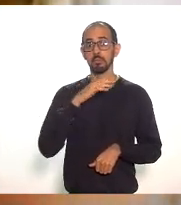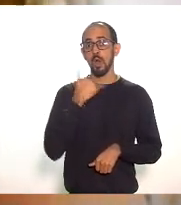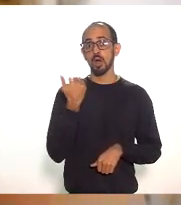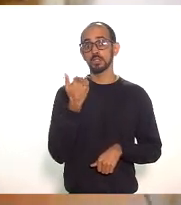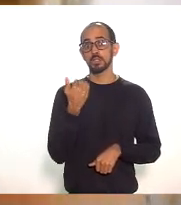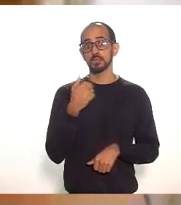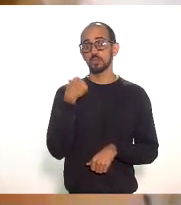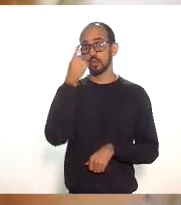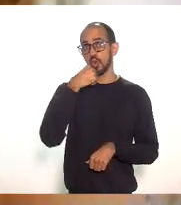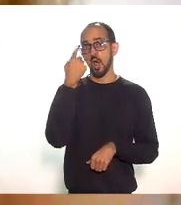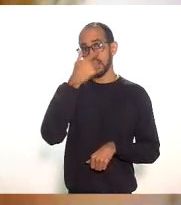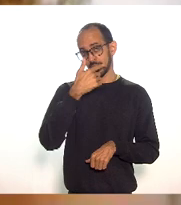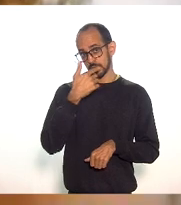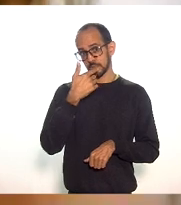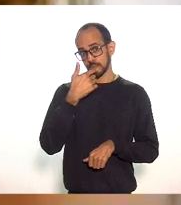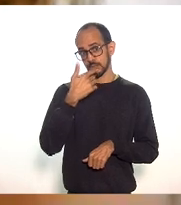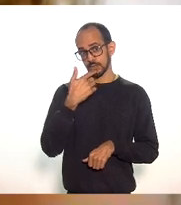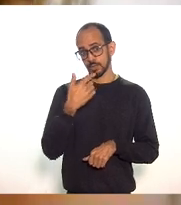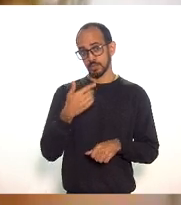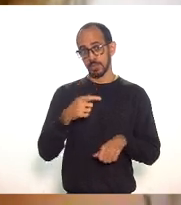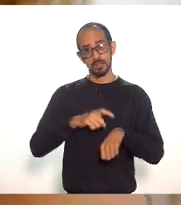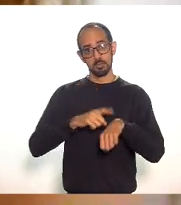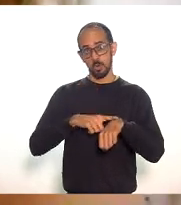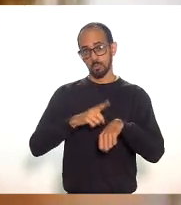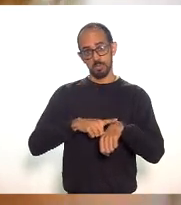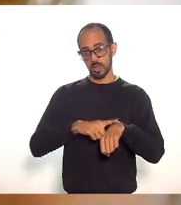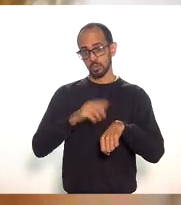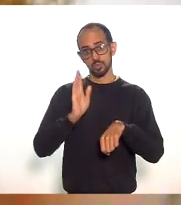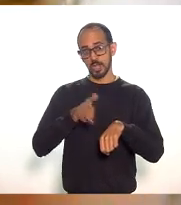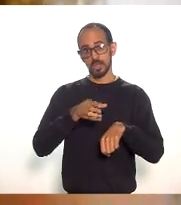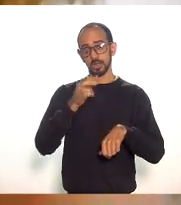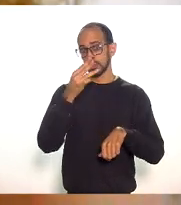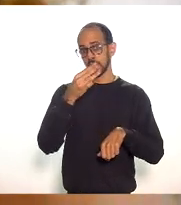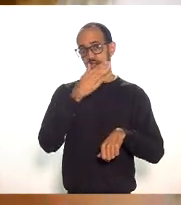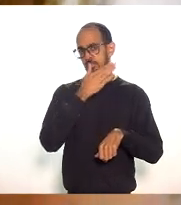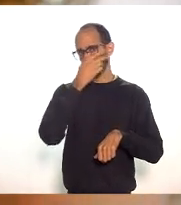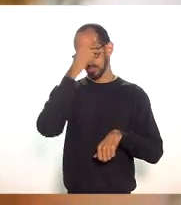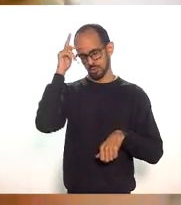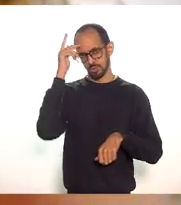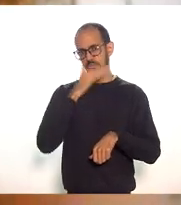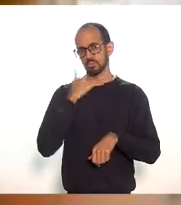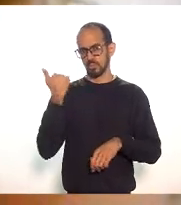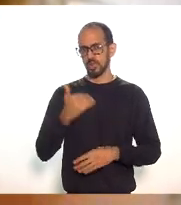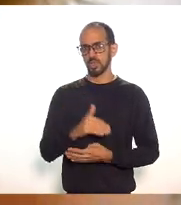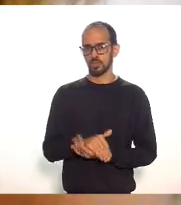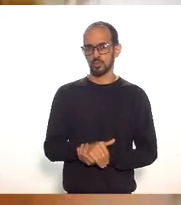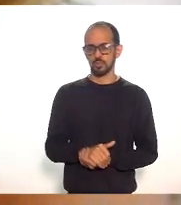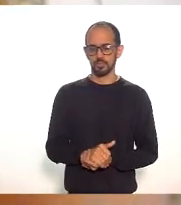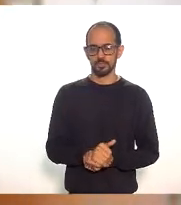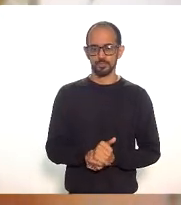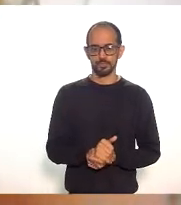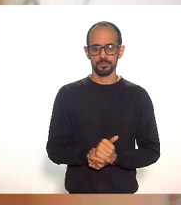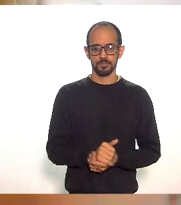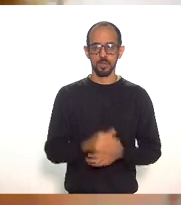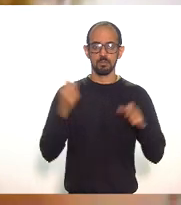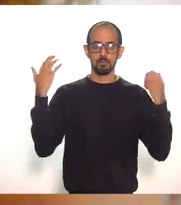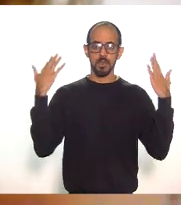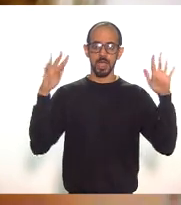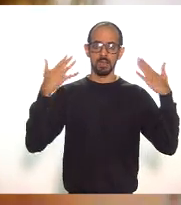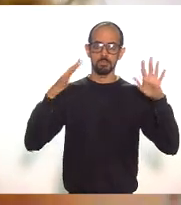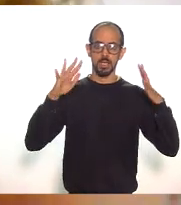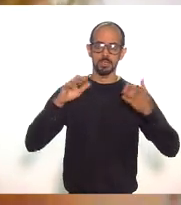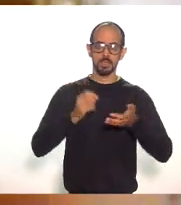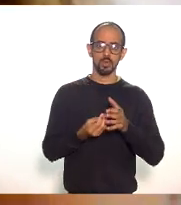já temos aí umas 3 vidas sendo ceifadas, 3 pessoas morrendo por minuto. Então eu quero dar os parabéns ao doutor